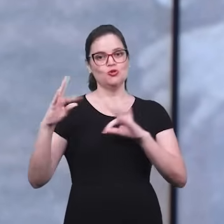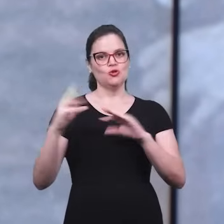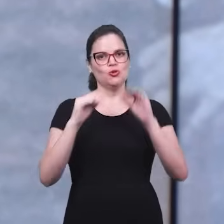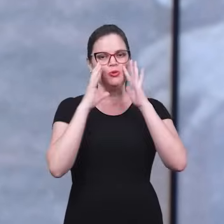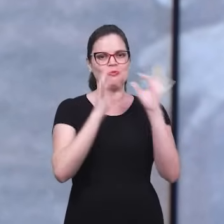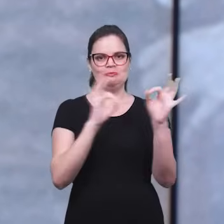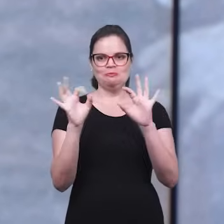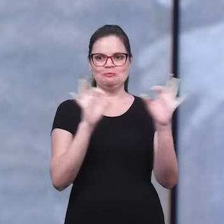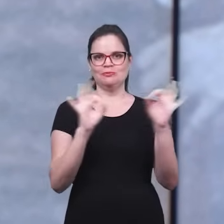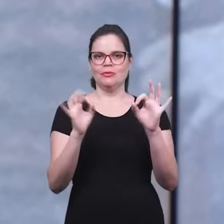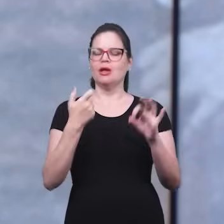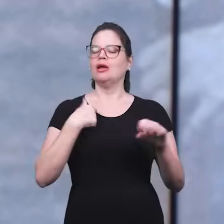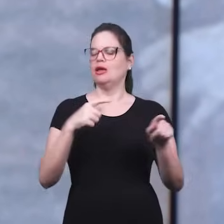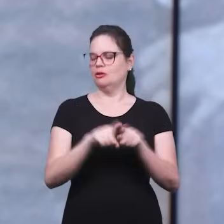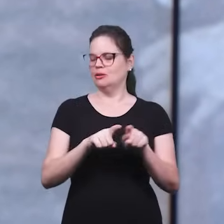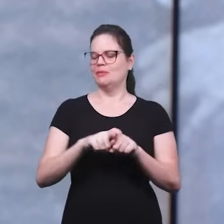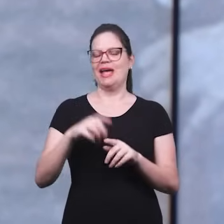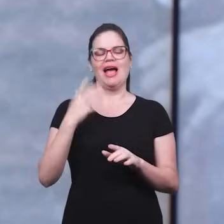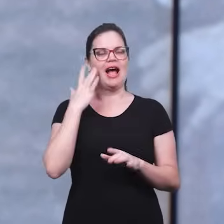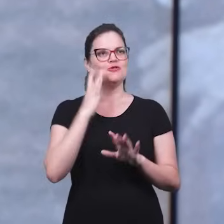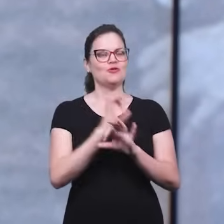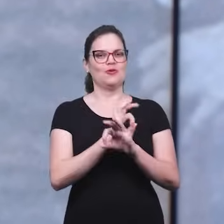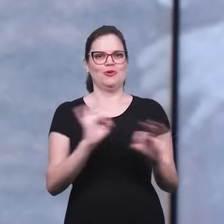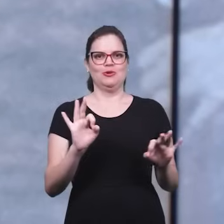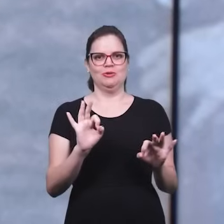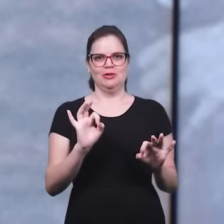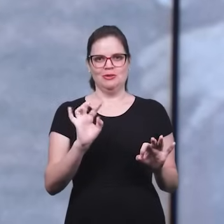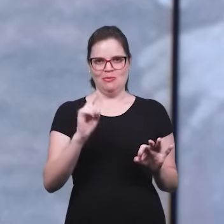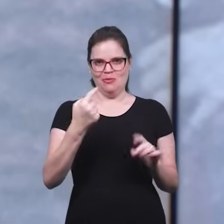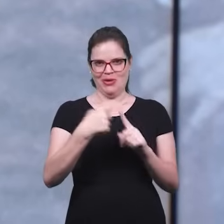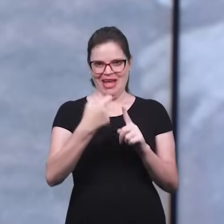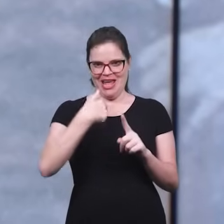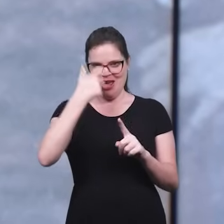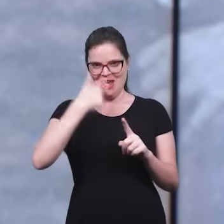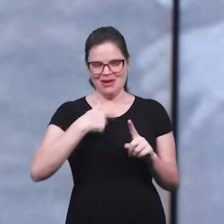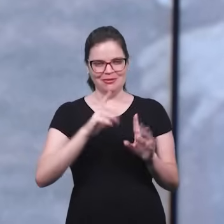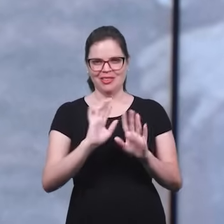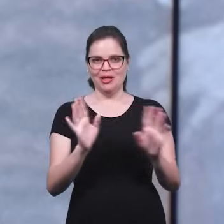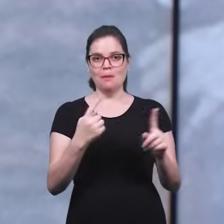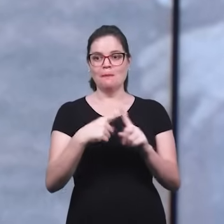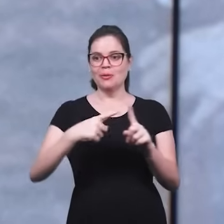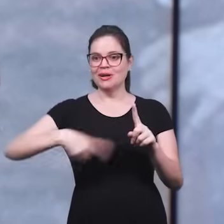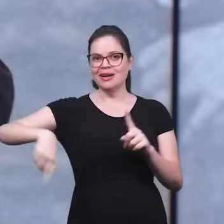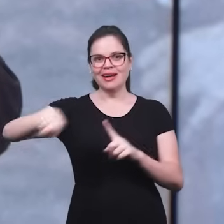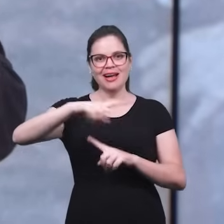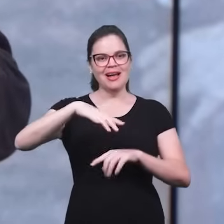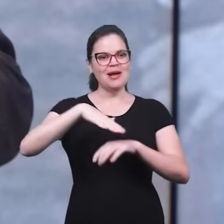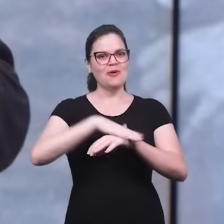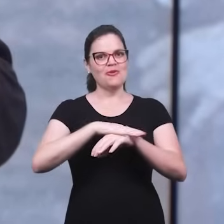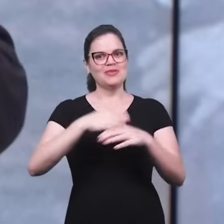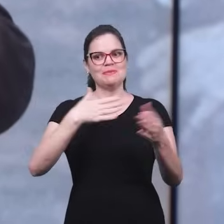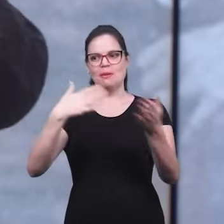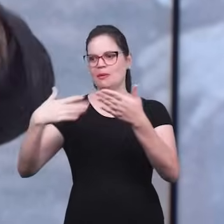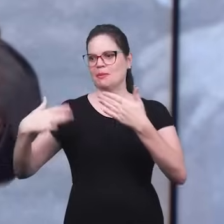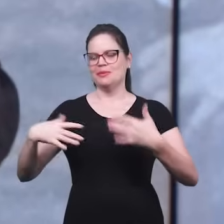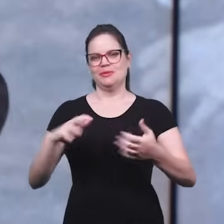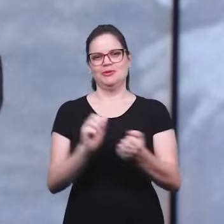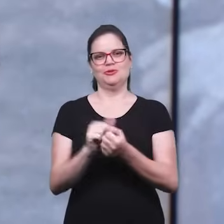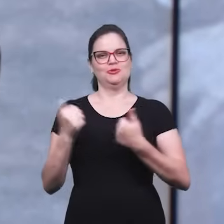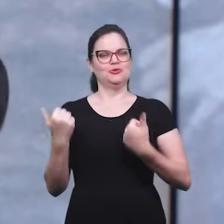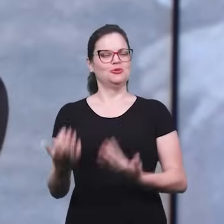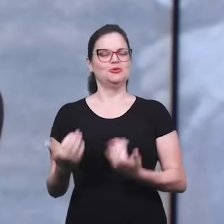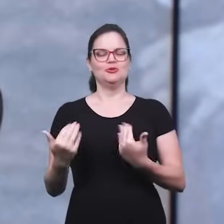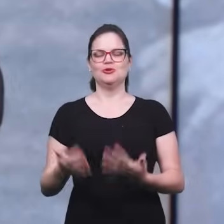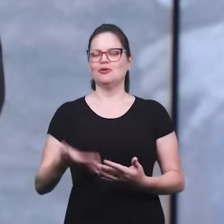muito bom. Não por minha causa, mas por causa de todo mundo que está aqui e porque é muito gostoso estar fazendo esse programa, estar com os jovens aqui,